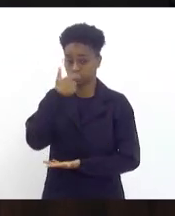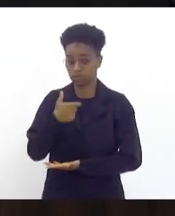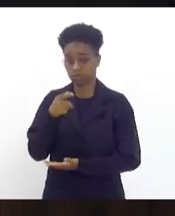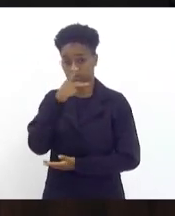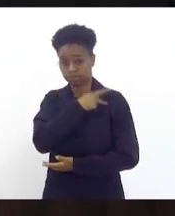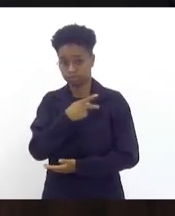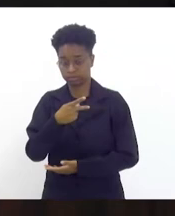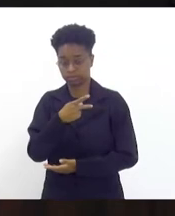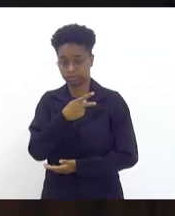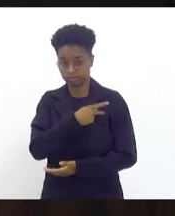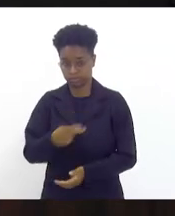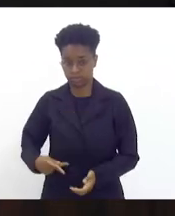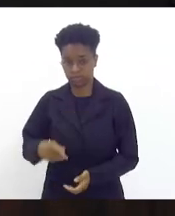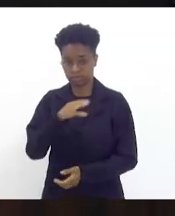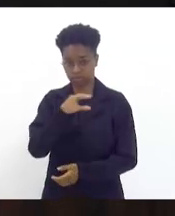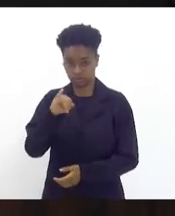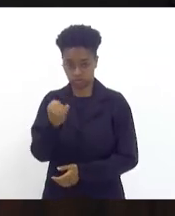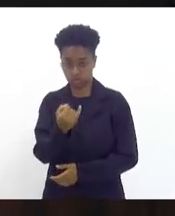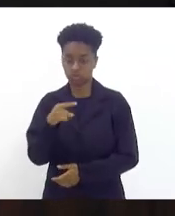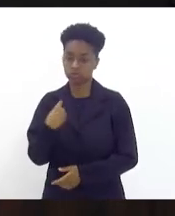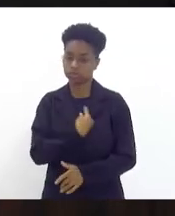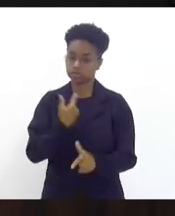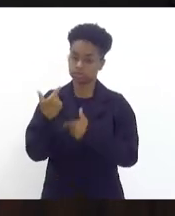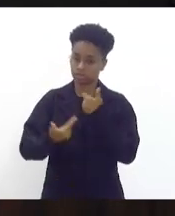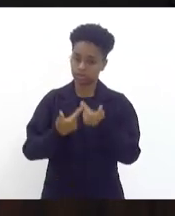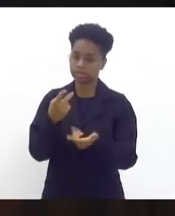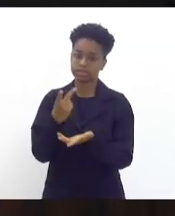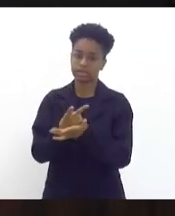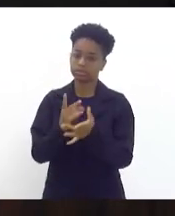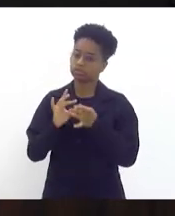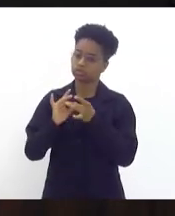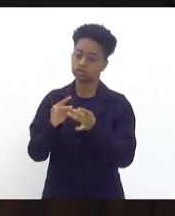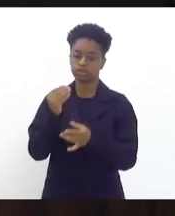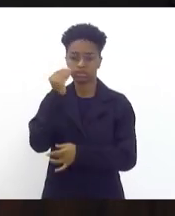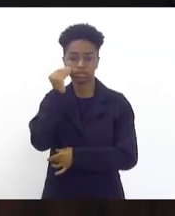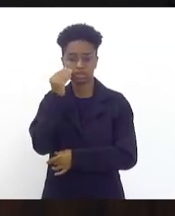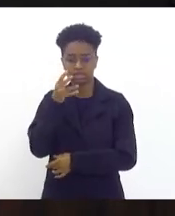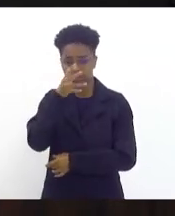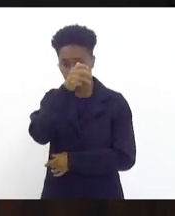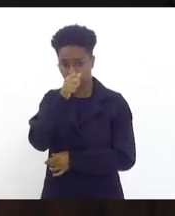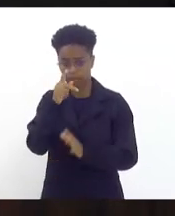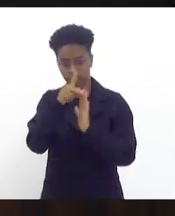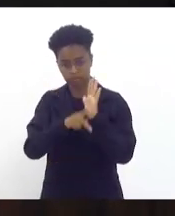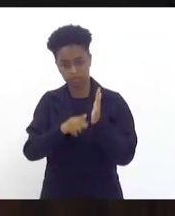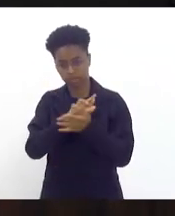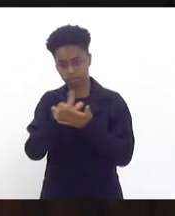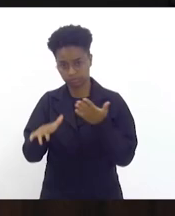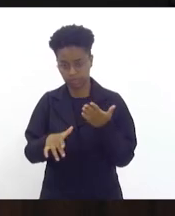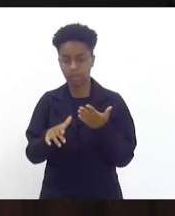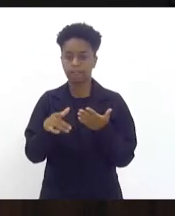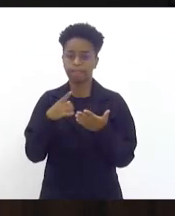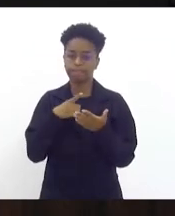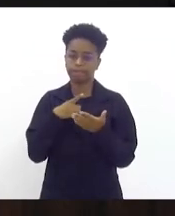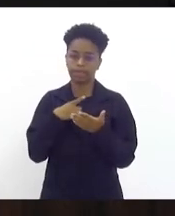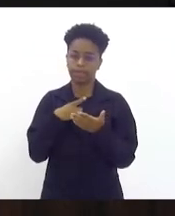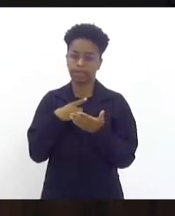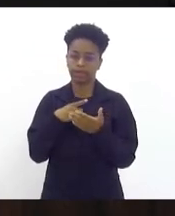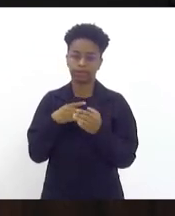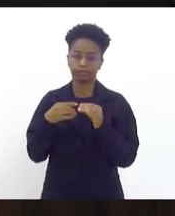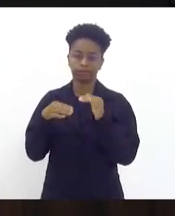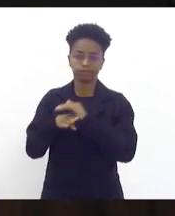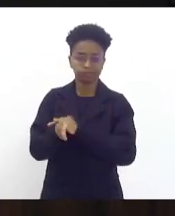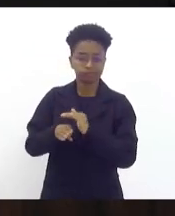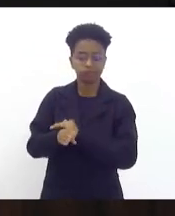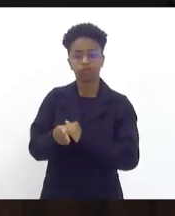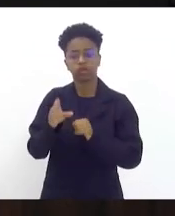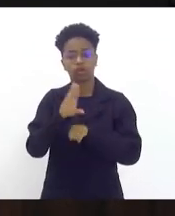da ccj A Gente Tem trabalhado muitas vezes em conjunto para salvar projeto de colegas projeto que tem algum vício de inconstralidade ou